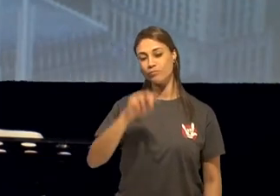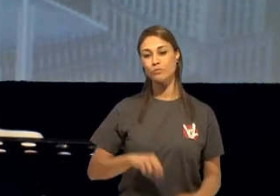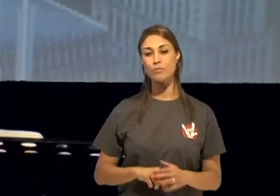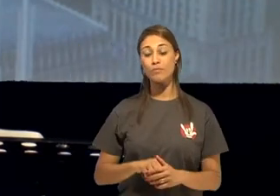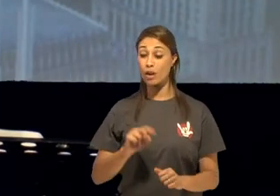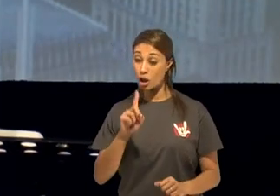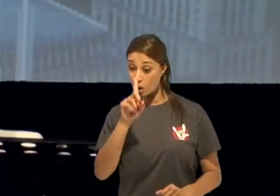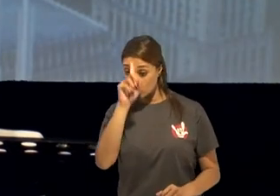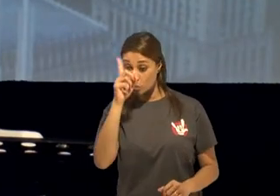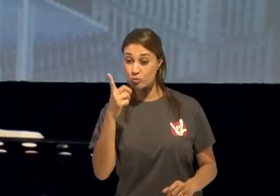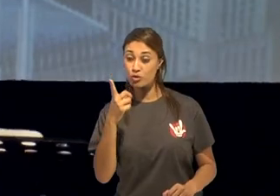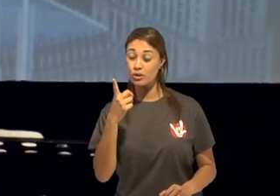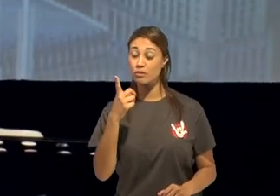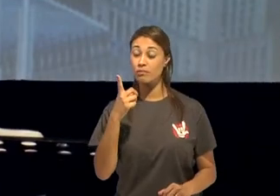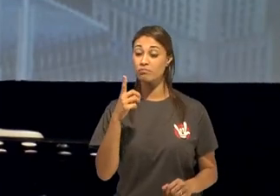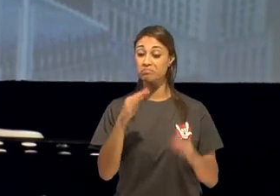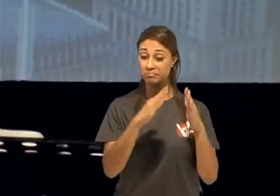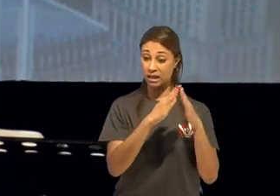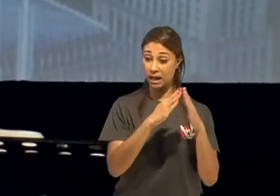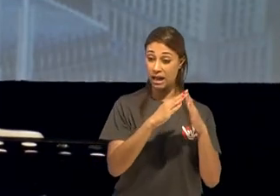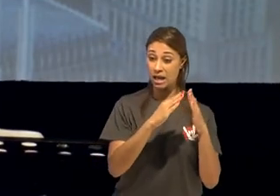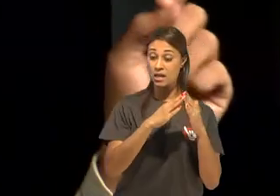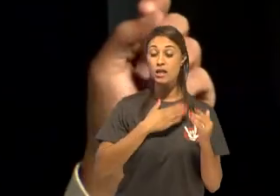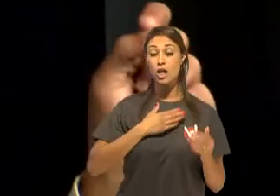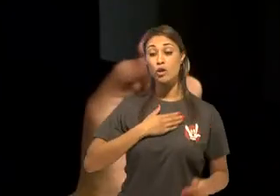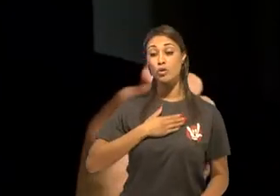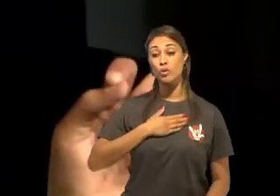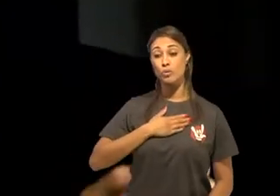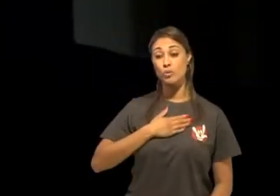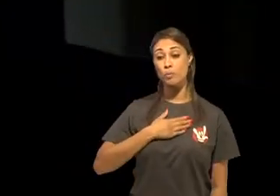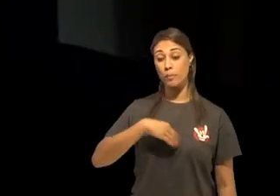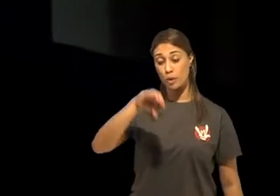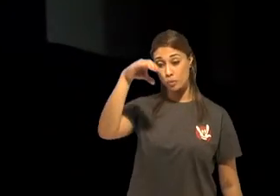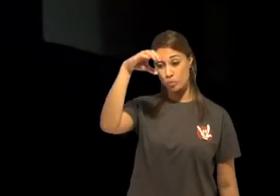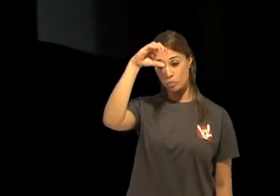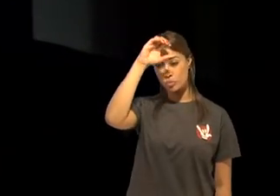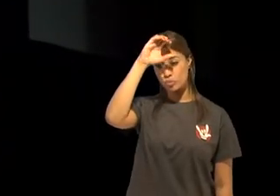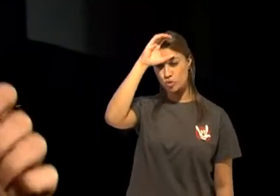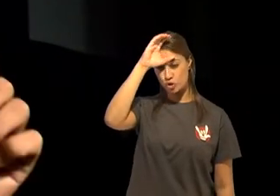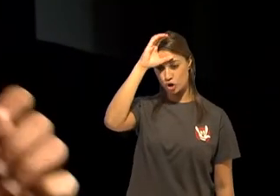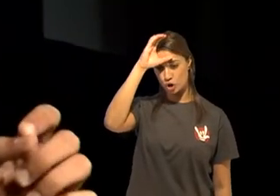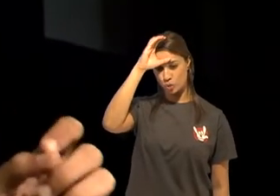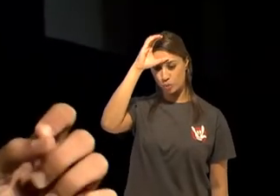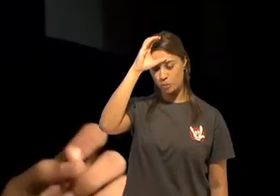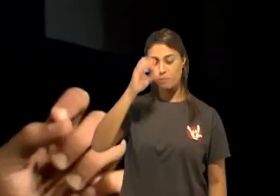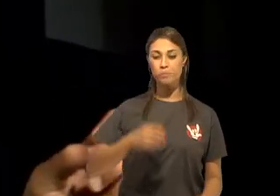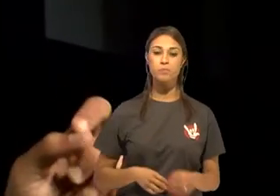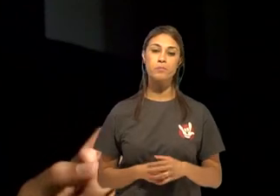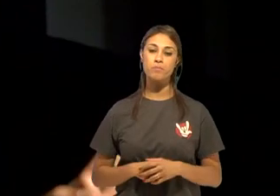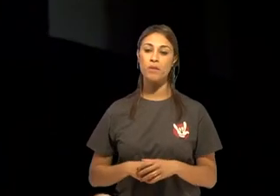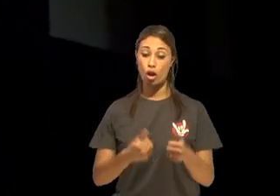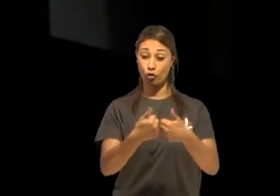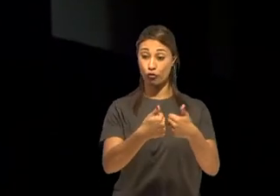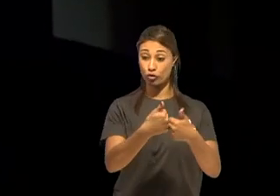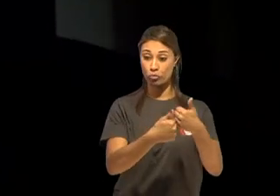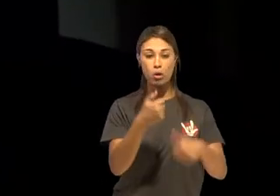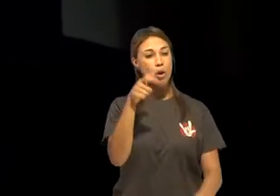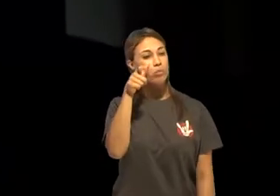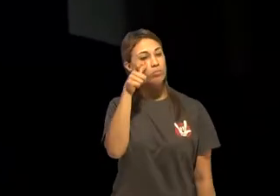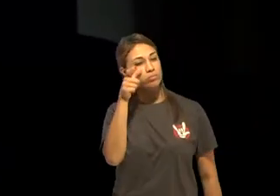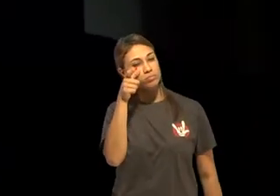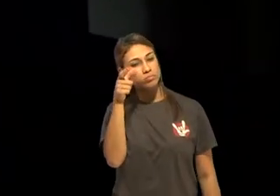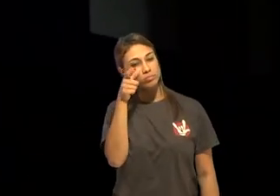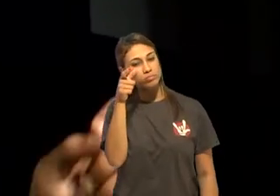Carminho, Campeonato Brasileiro, Corinthians e Juventude. Primeira rodada do Campeonato Brasileiro de